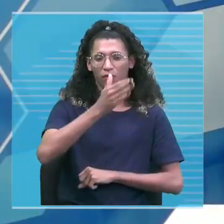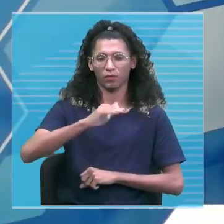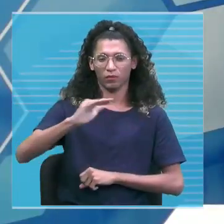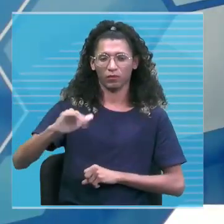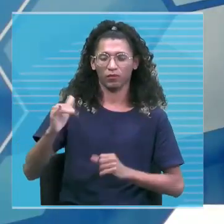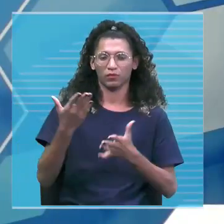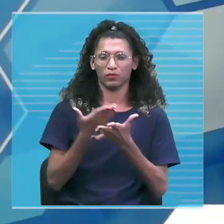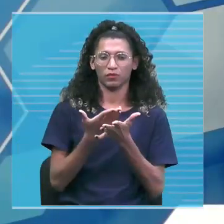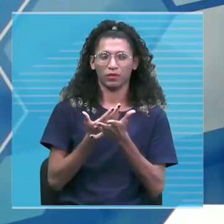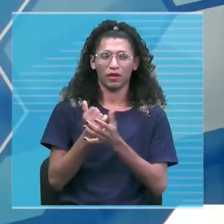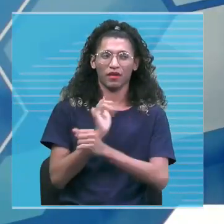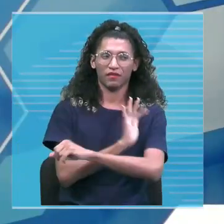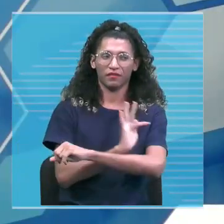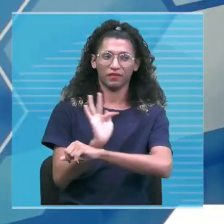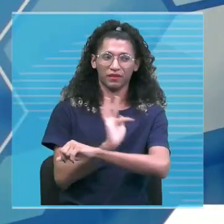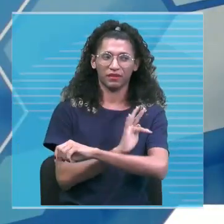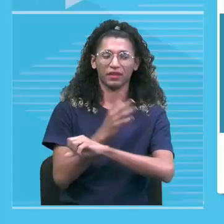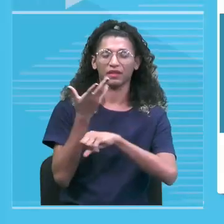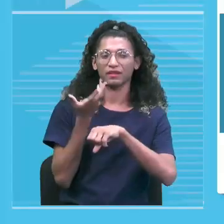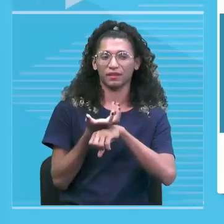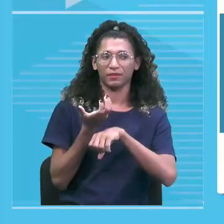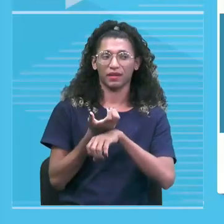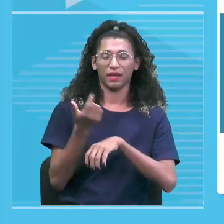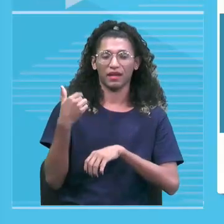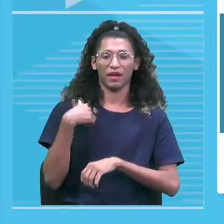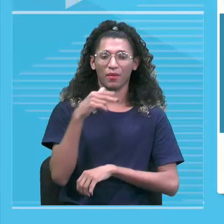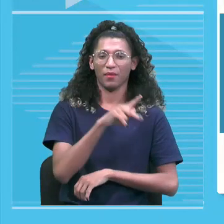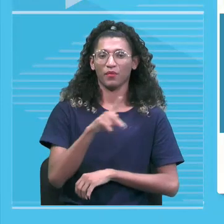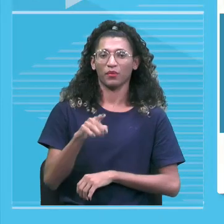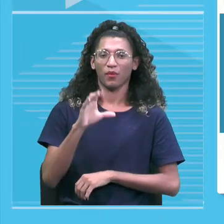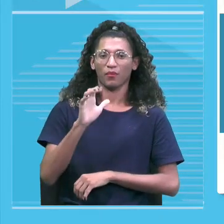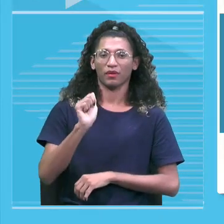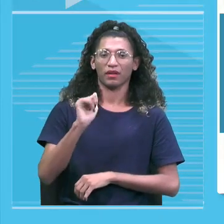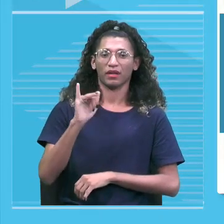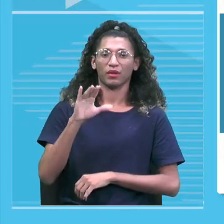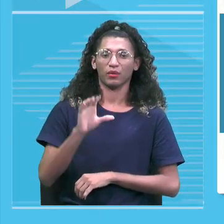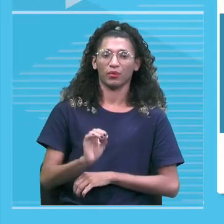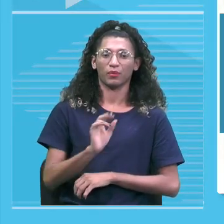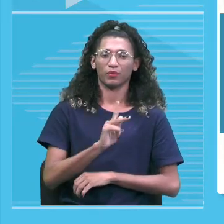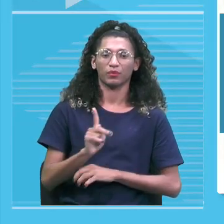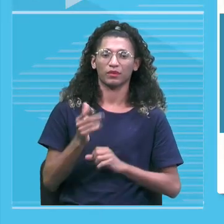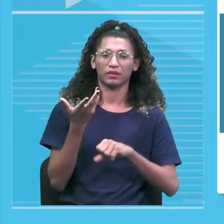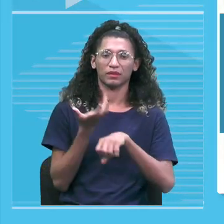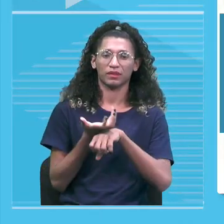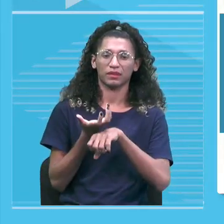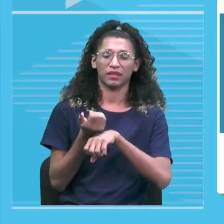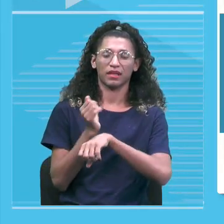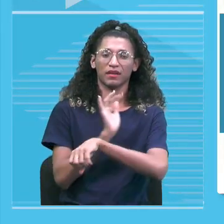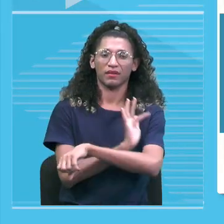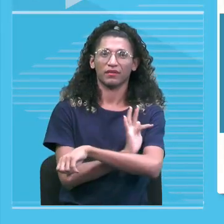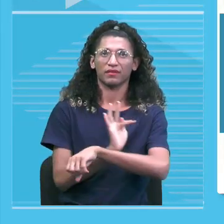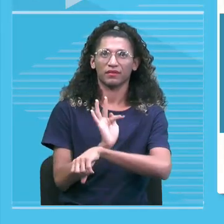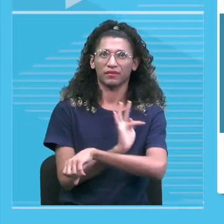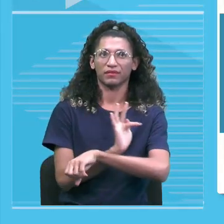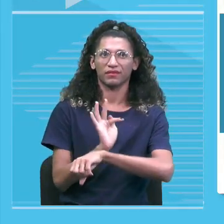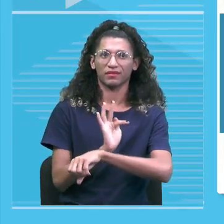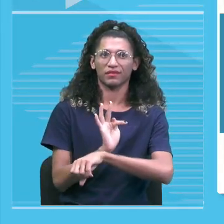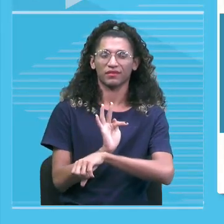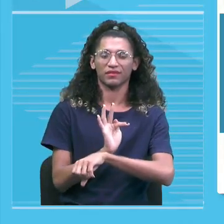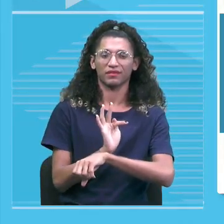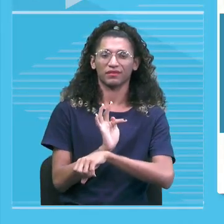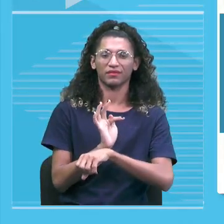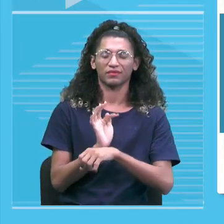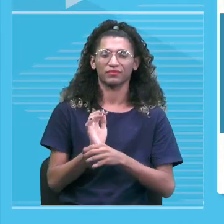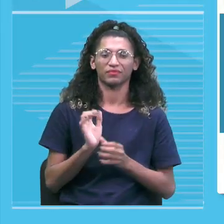física é a nossa disciplina e eu sou professor Caio professor de física caso você não me conheça ainda